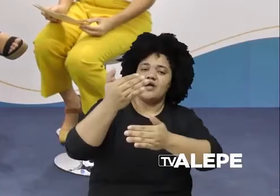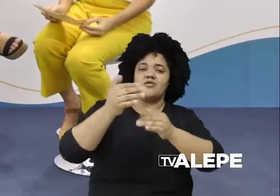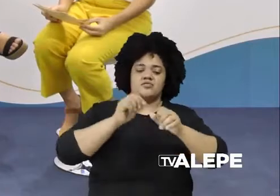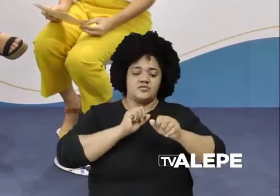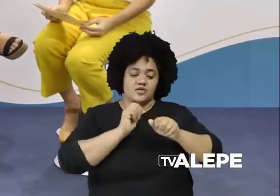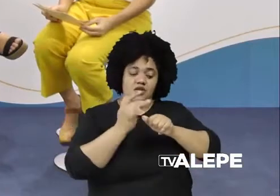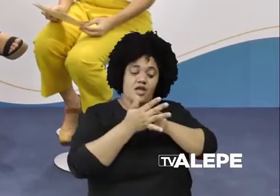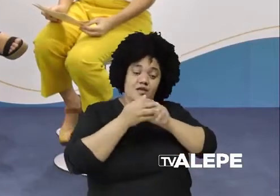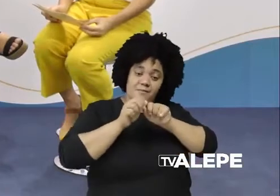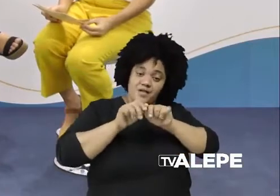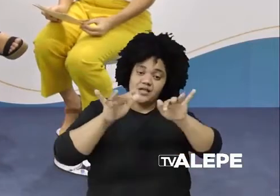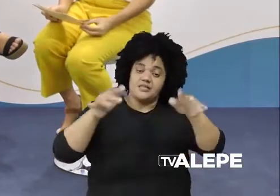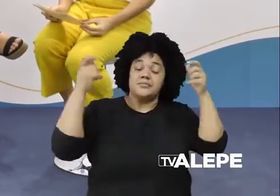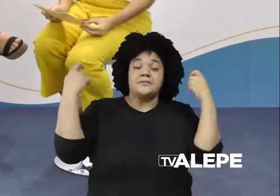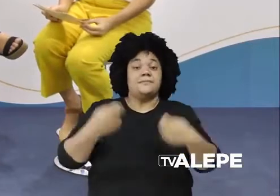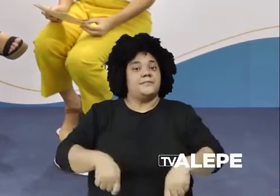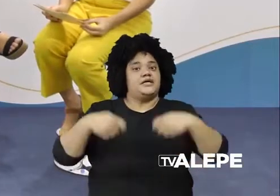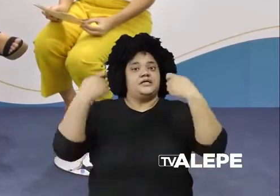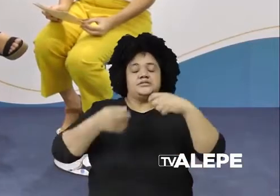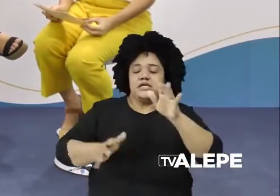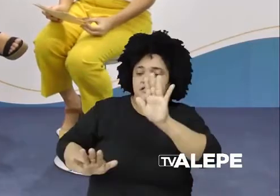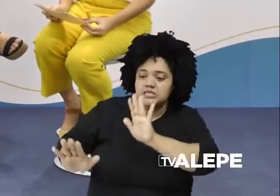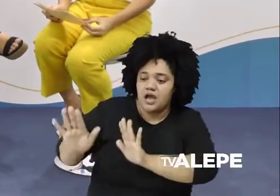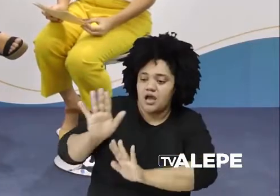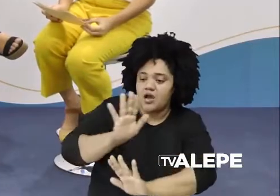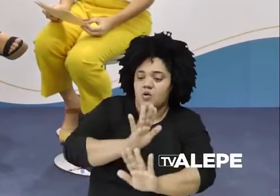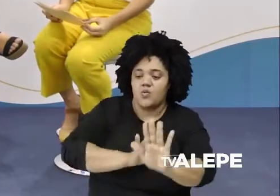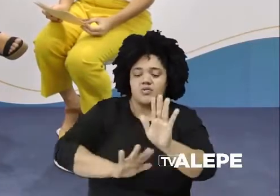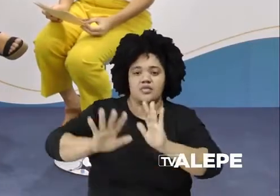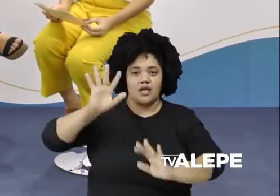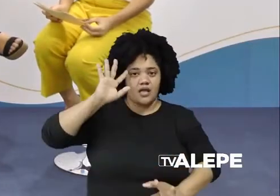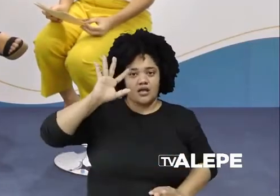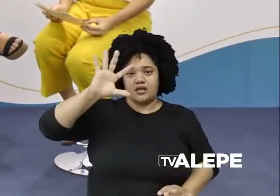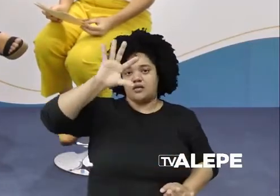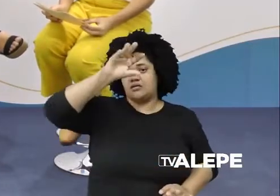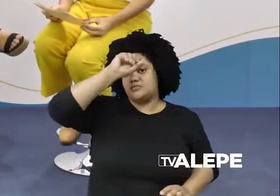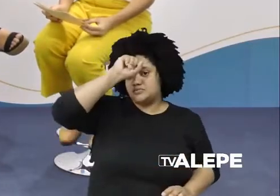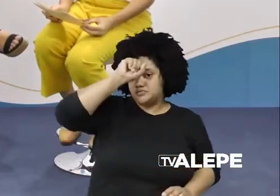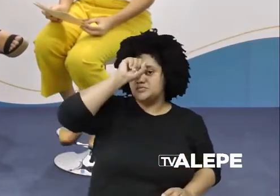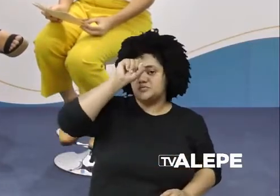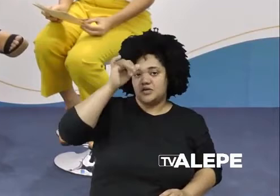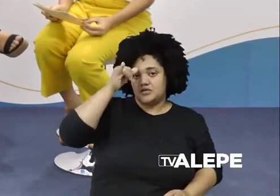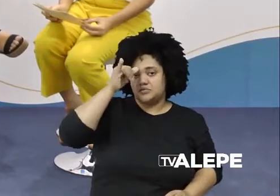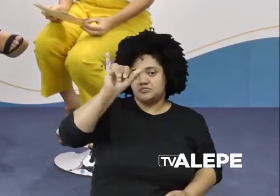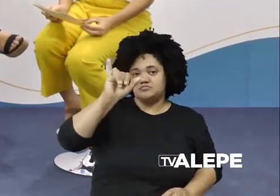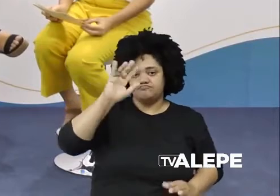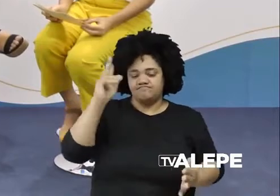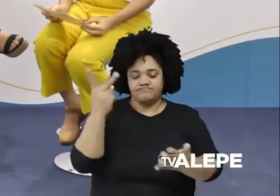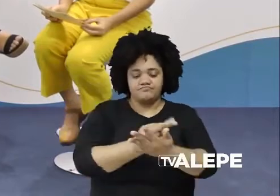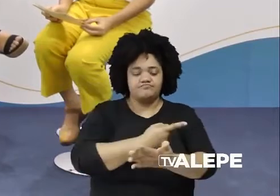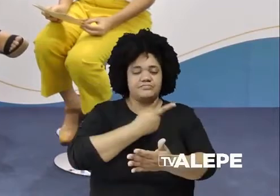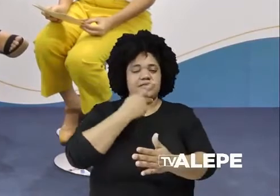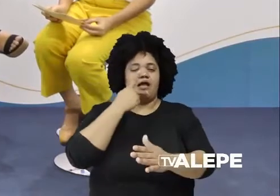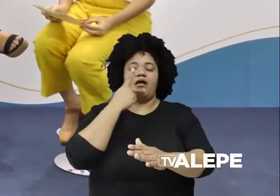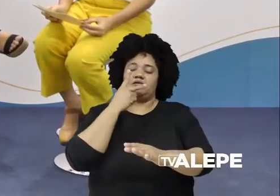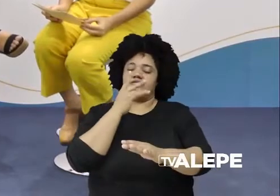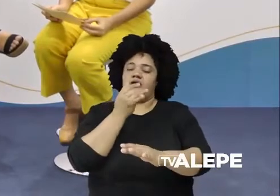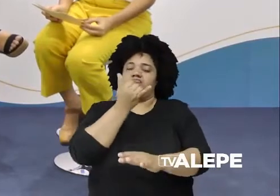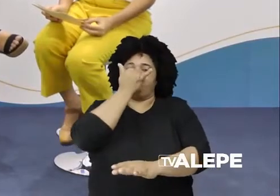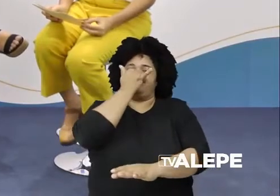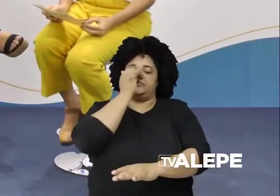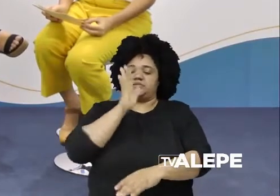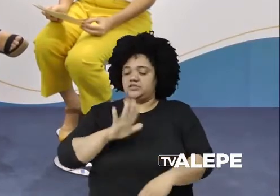pandemia e a necessidade dos cuidadores compreenderem, né, a prevenção de acidentes com crianças e